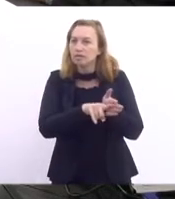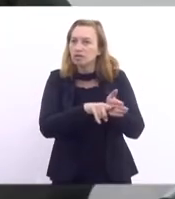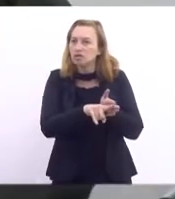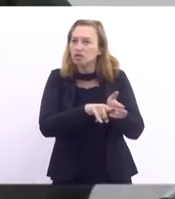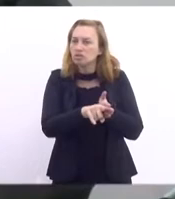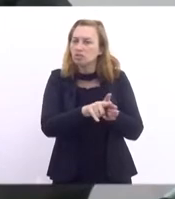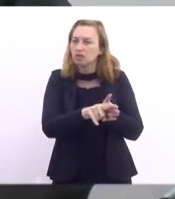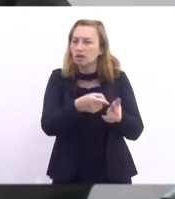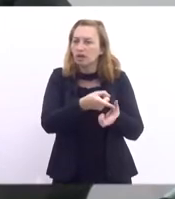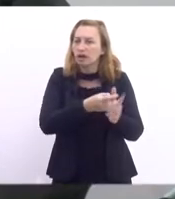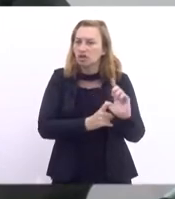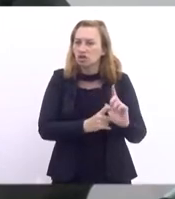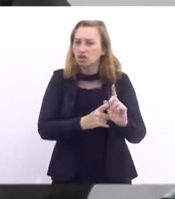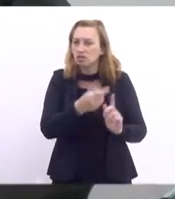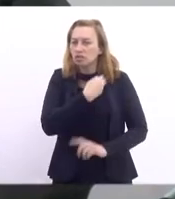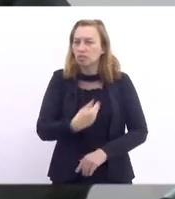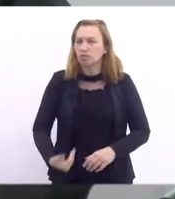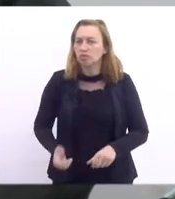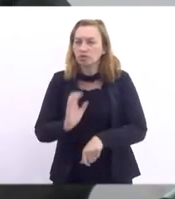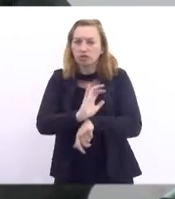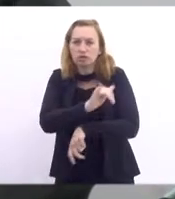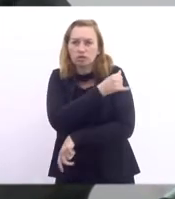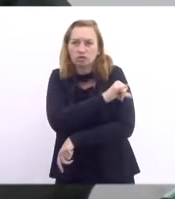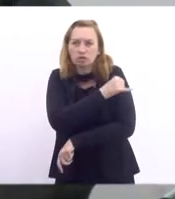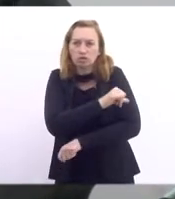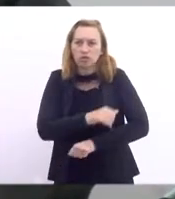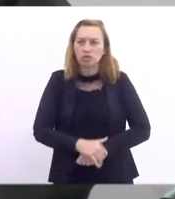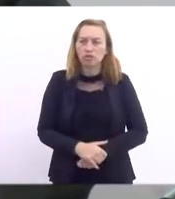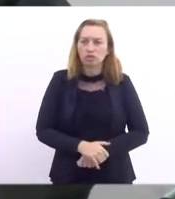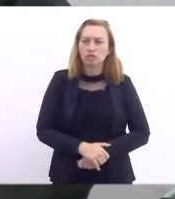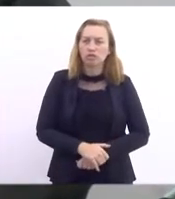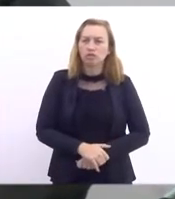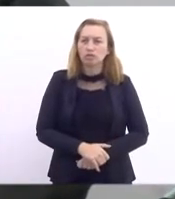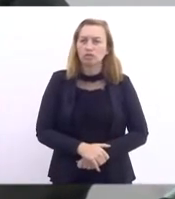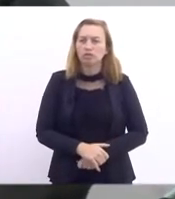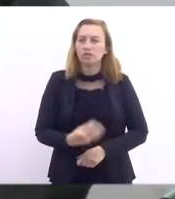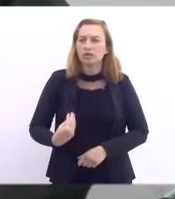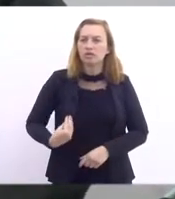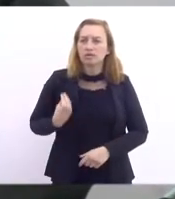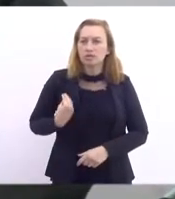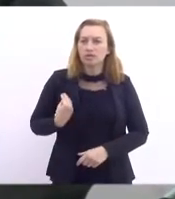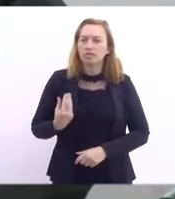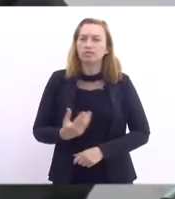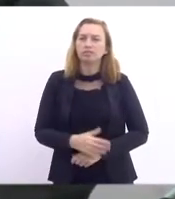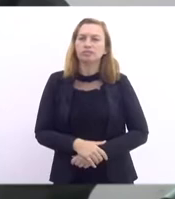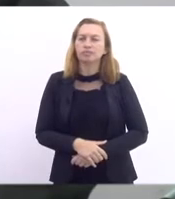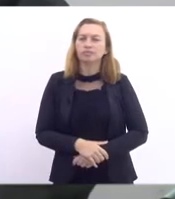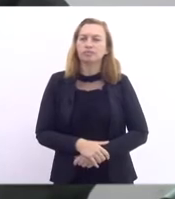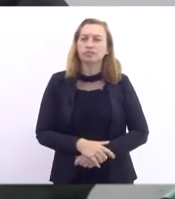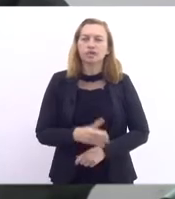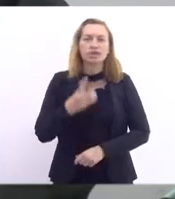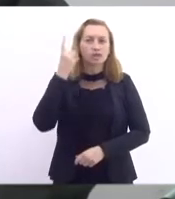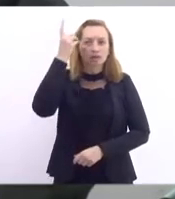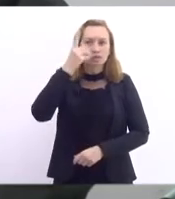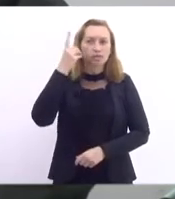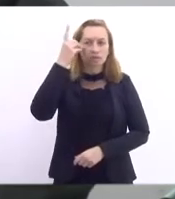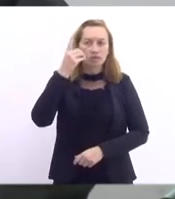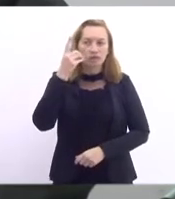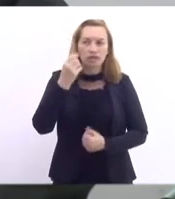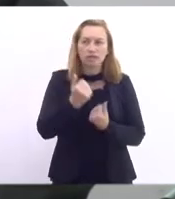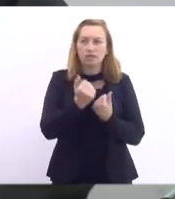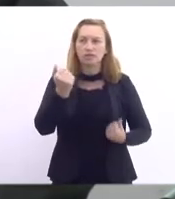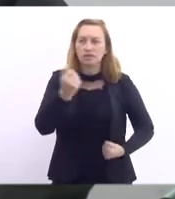crescimento da dívida pública do Estado do Rio de Janeiro e contando com a presença da senhora deputada